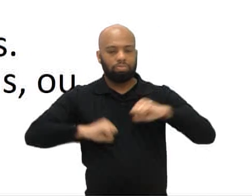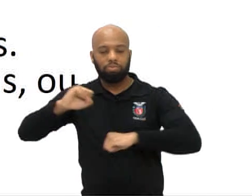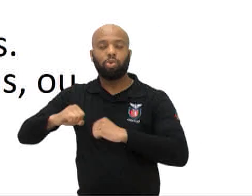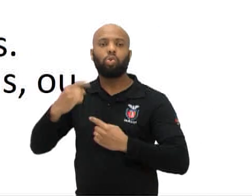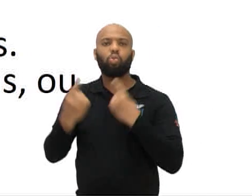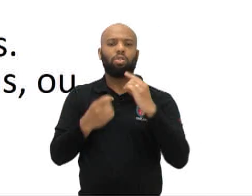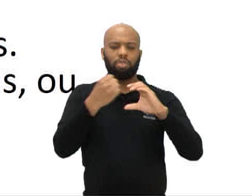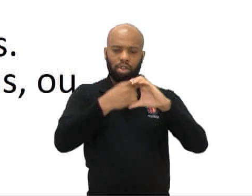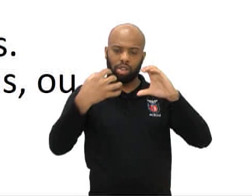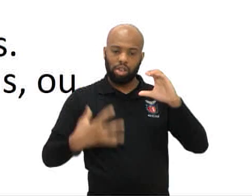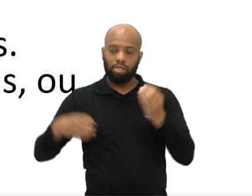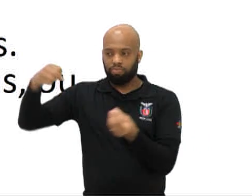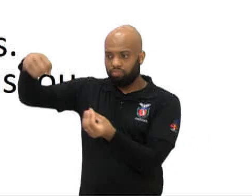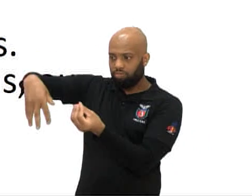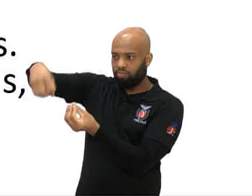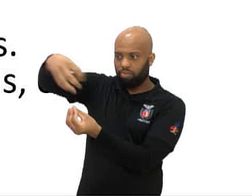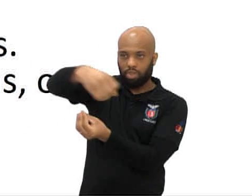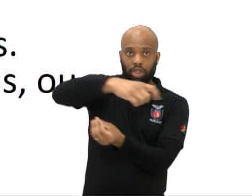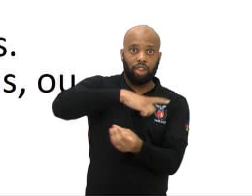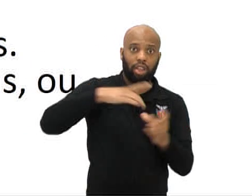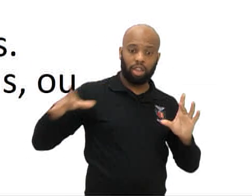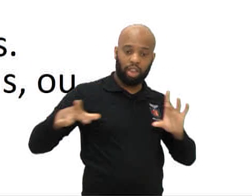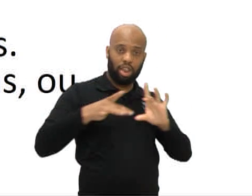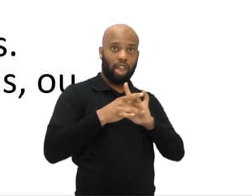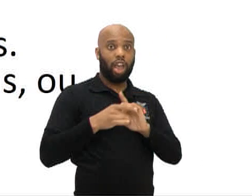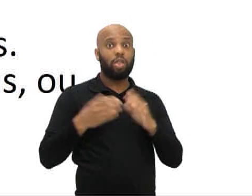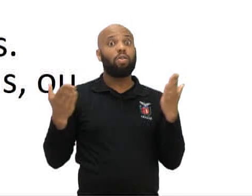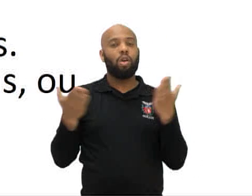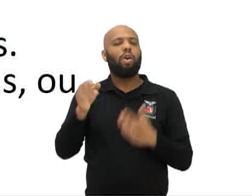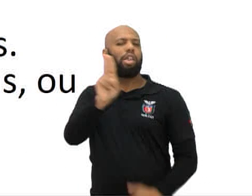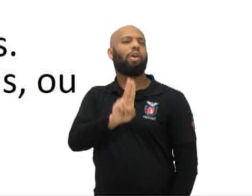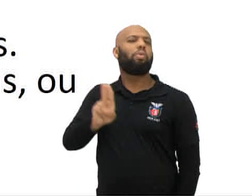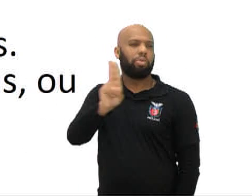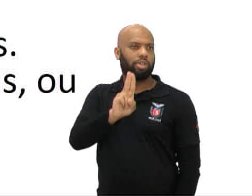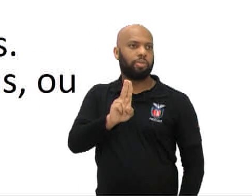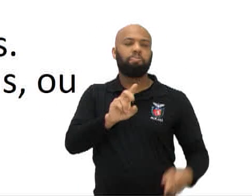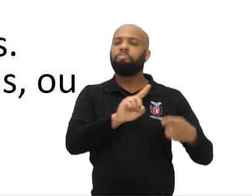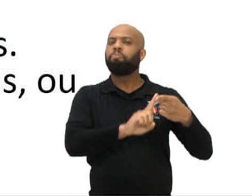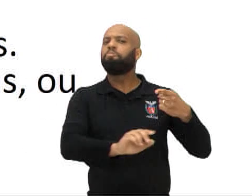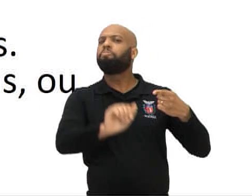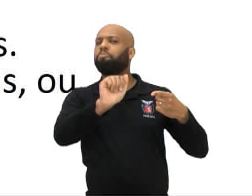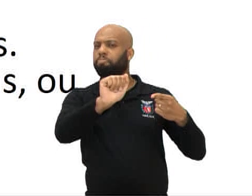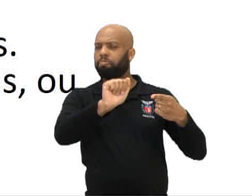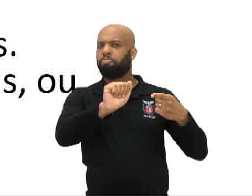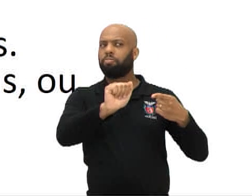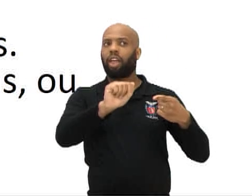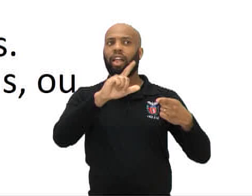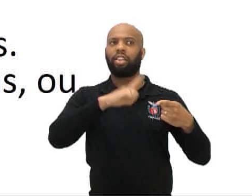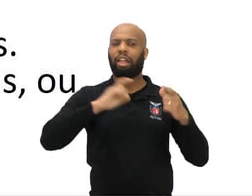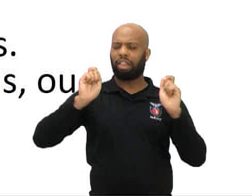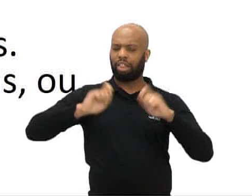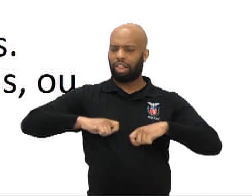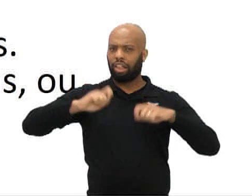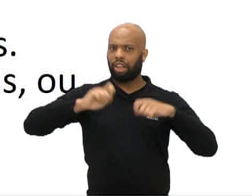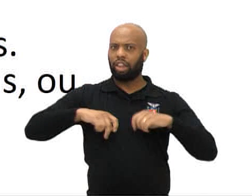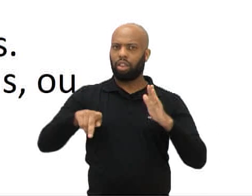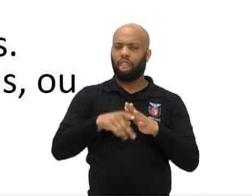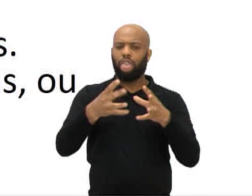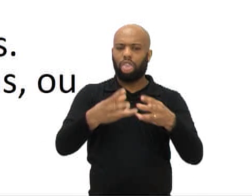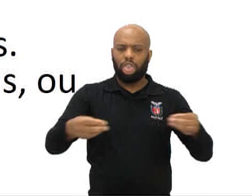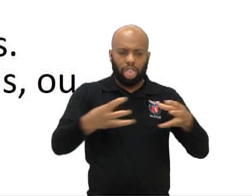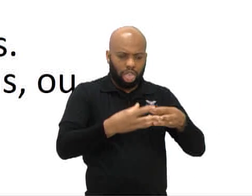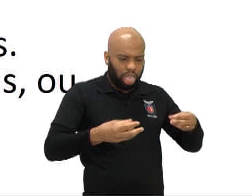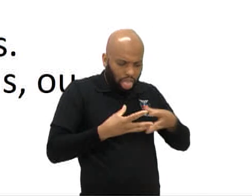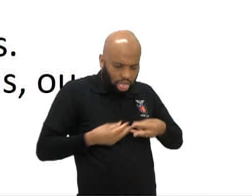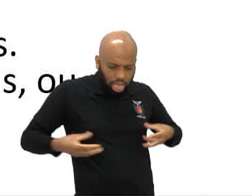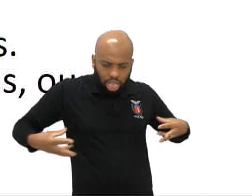Qual característica dos fungos está associada a essa utilização? Será que é a letra A, a sua capacidade de decomposição